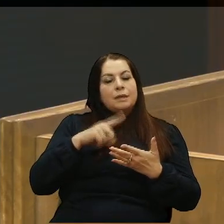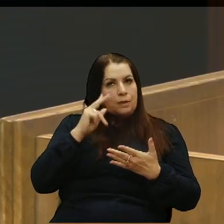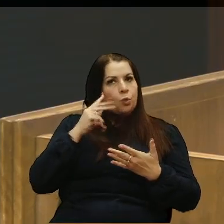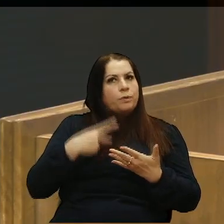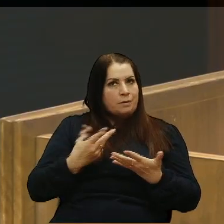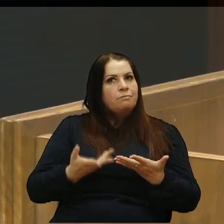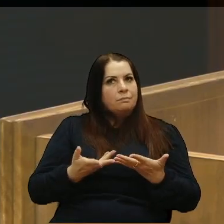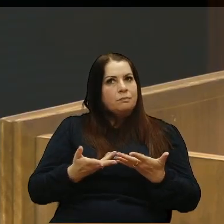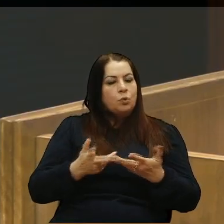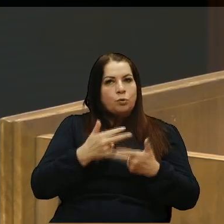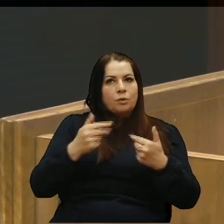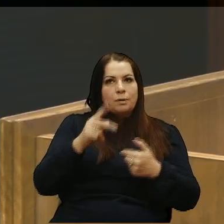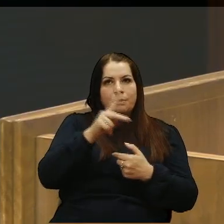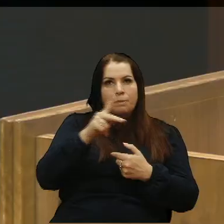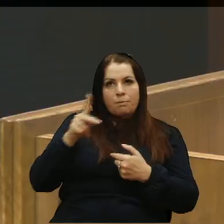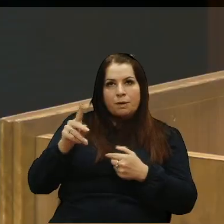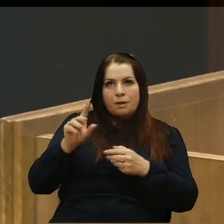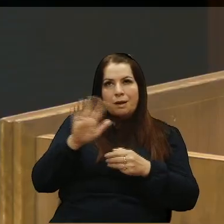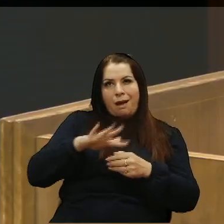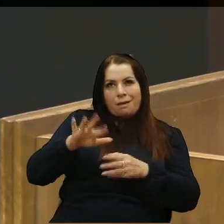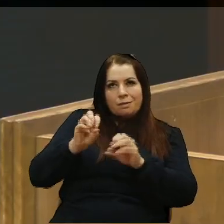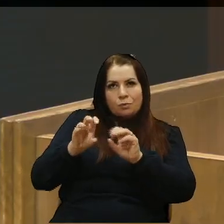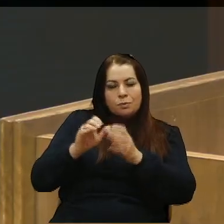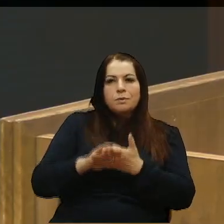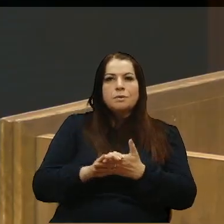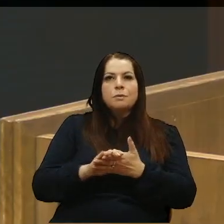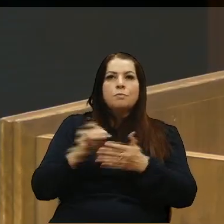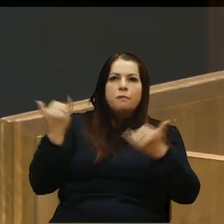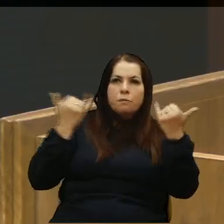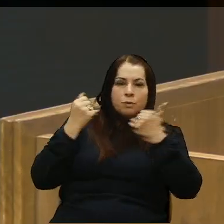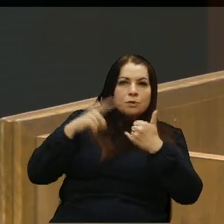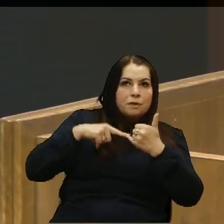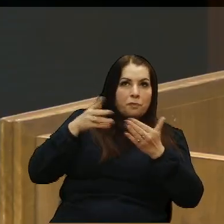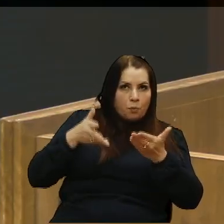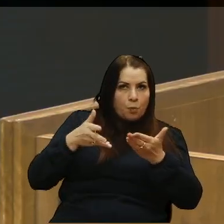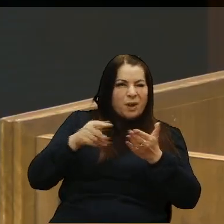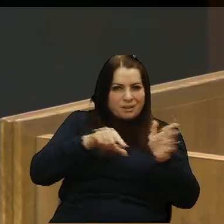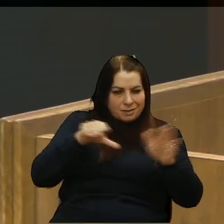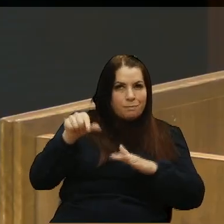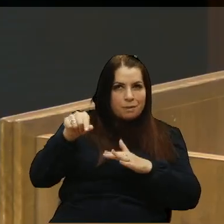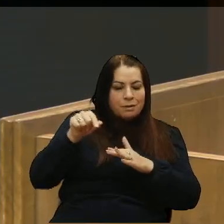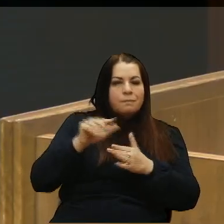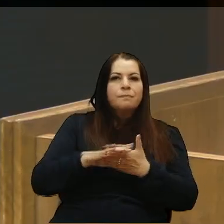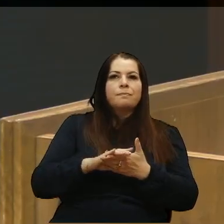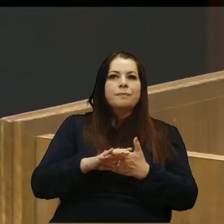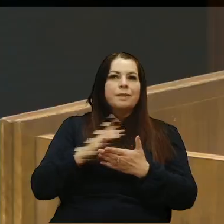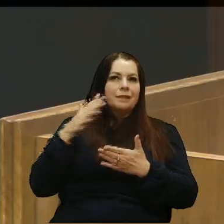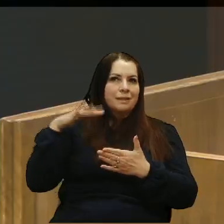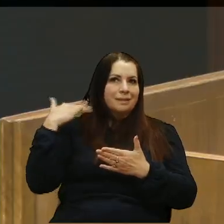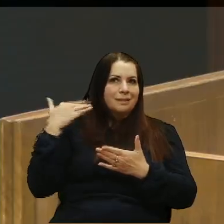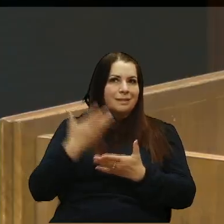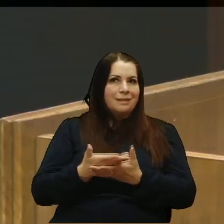reconhecer. Outra coisa, a PPP da educação. Uma informação que a gente teve agora, essa semana, Andressas.